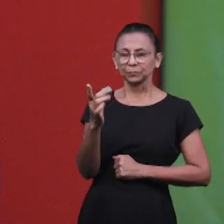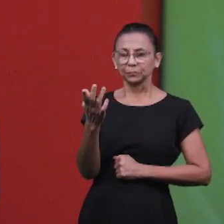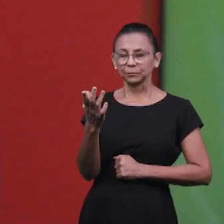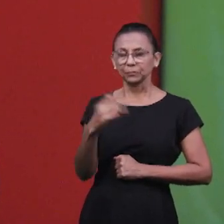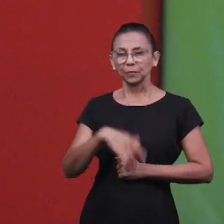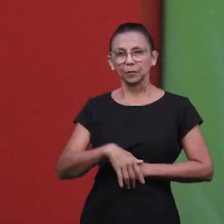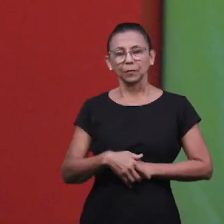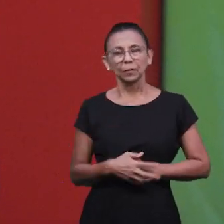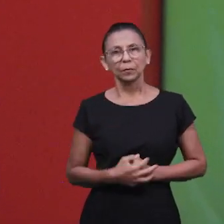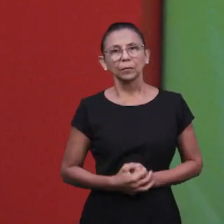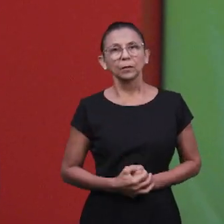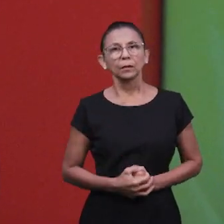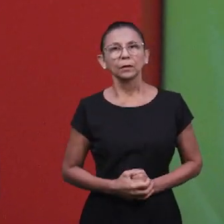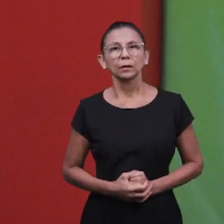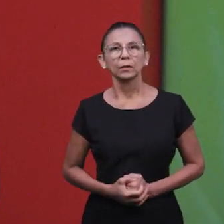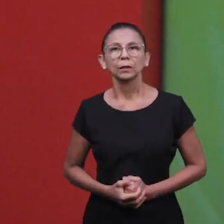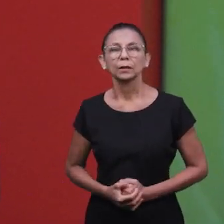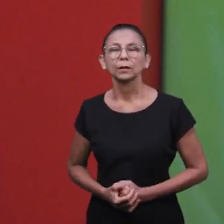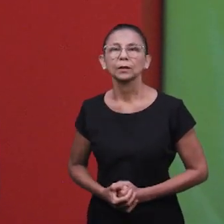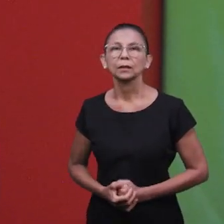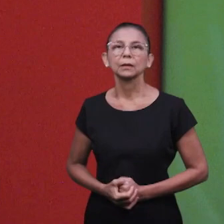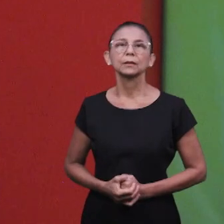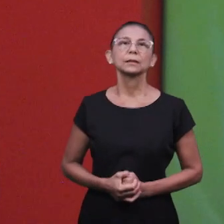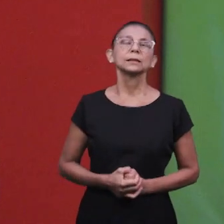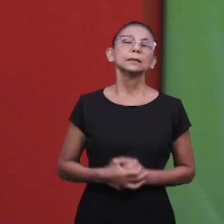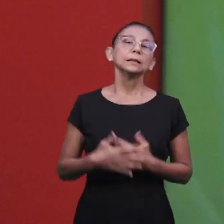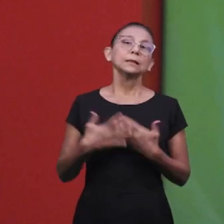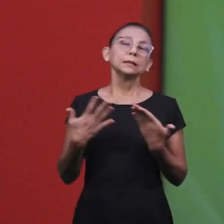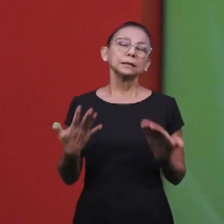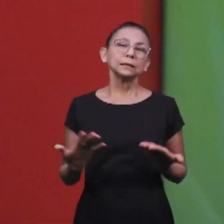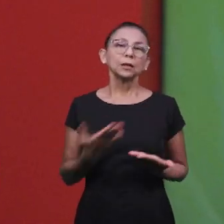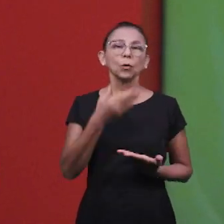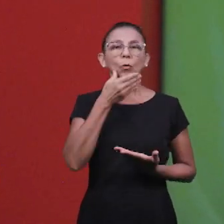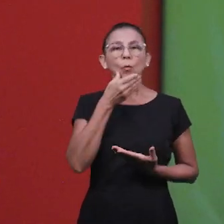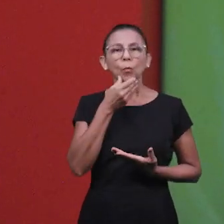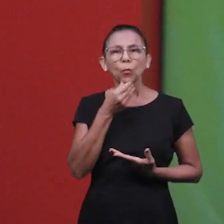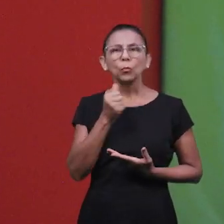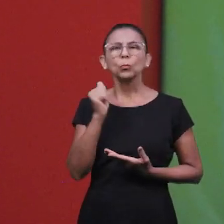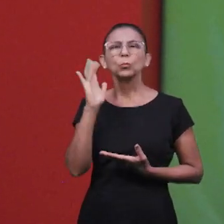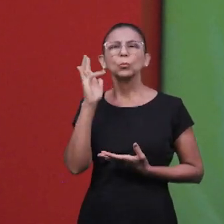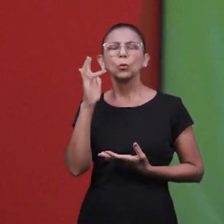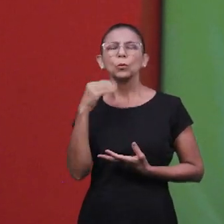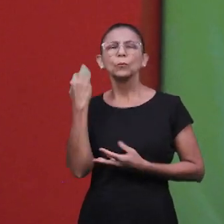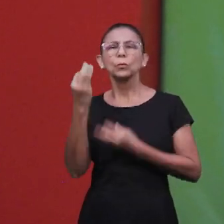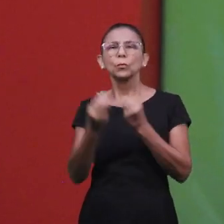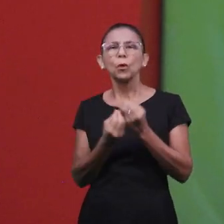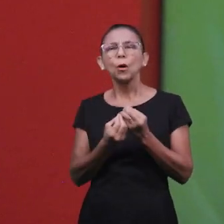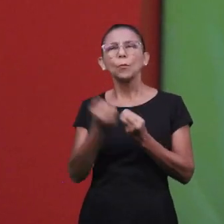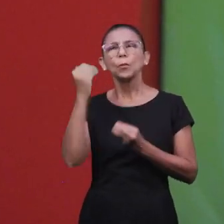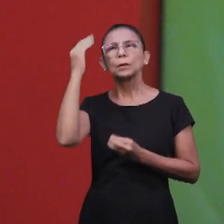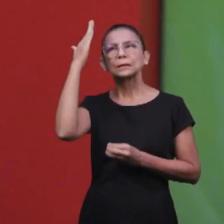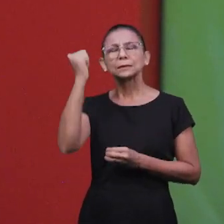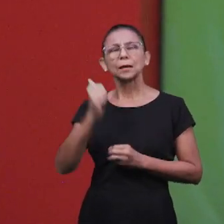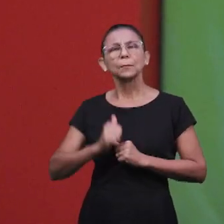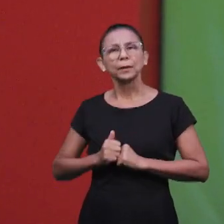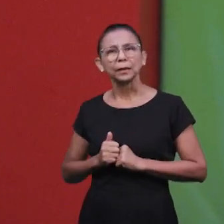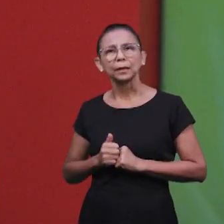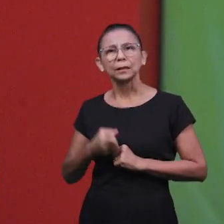Como que o noivo sabia que a festa tinha muitos convidados ou poucos convidados?